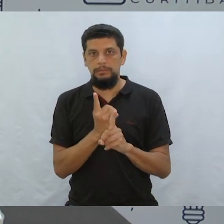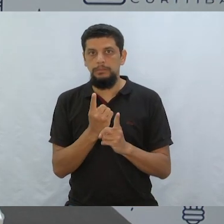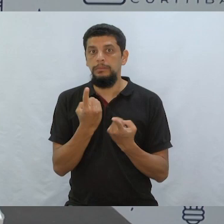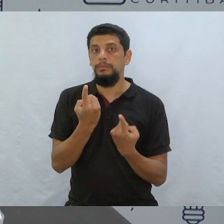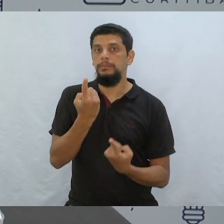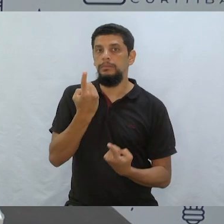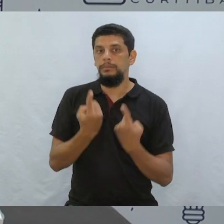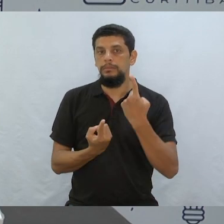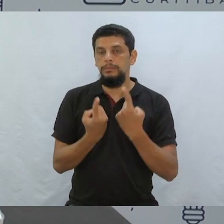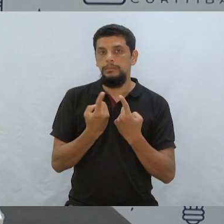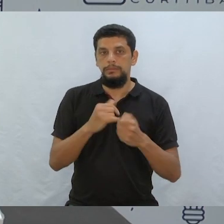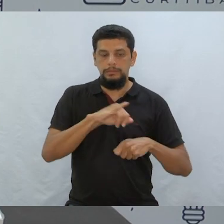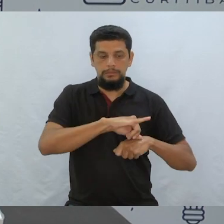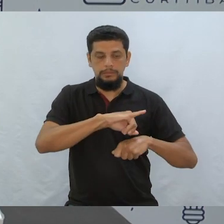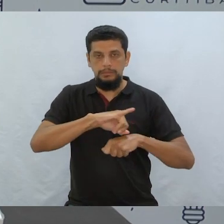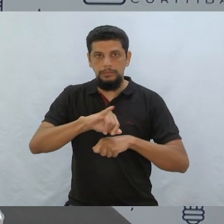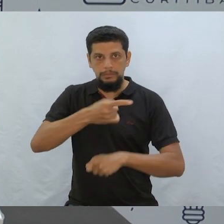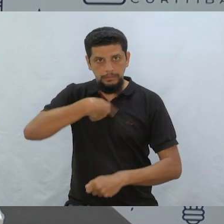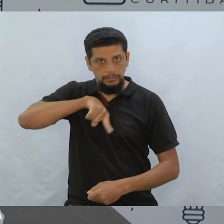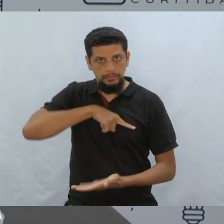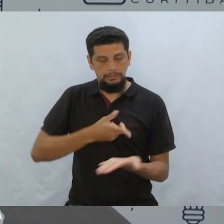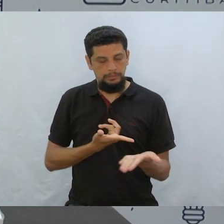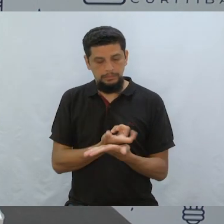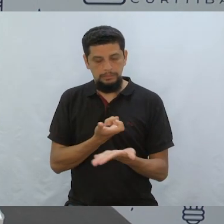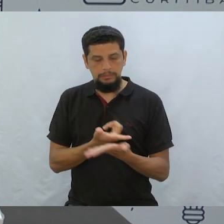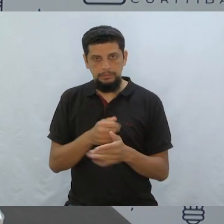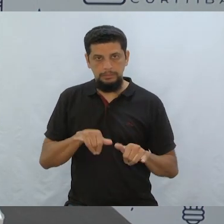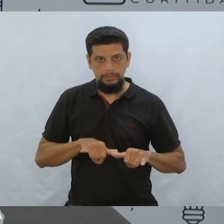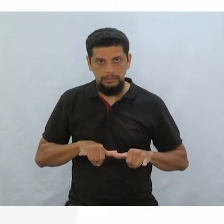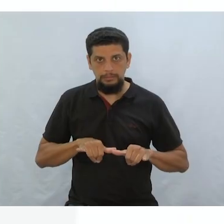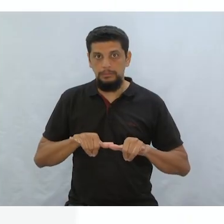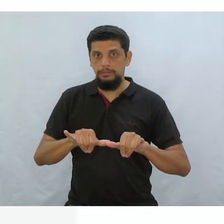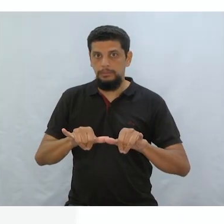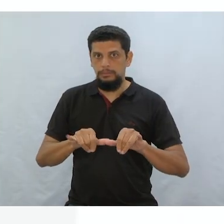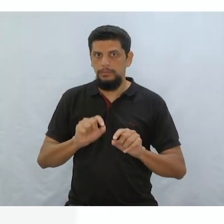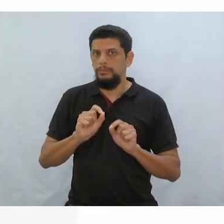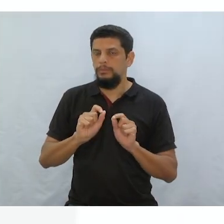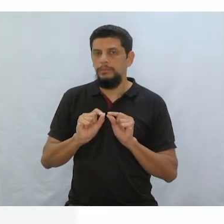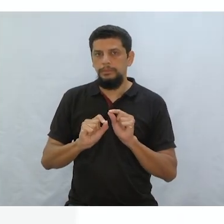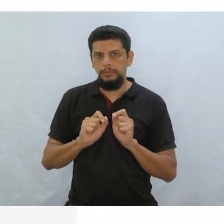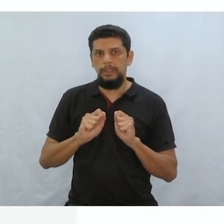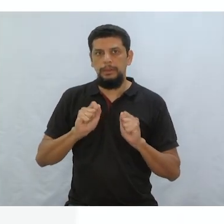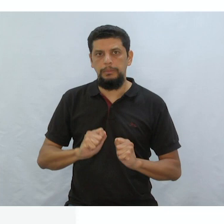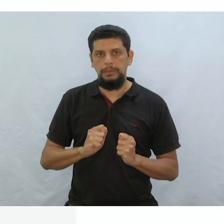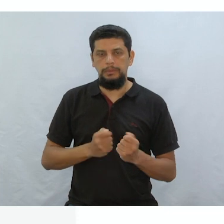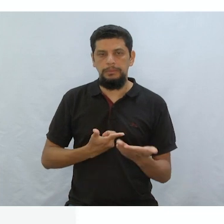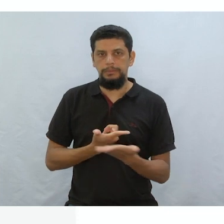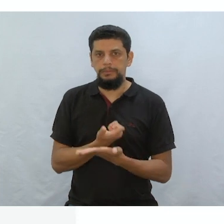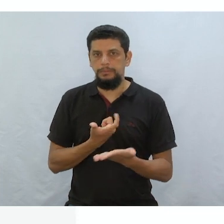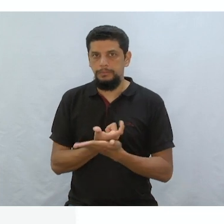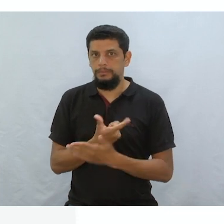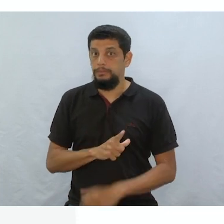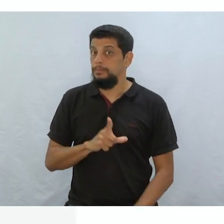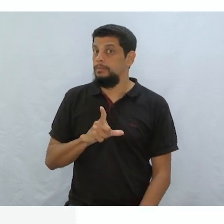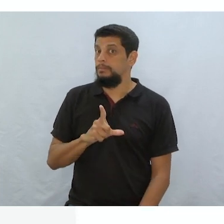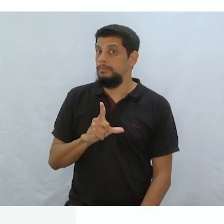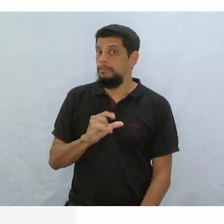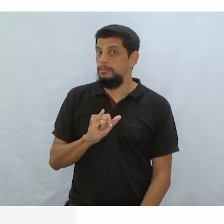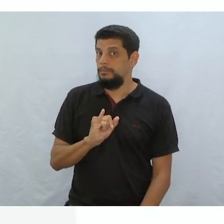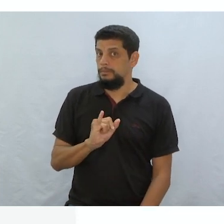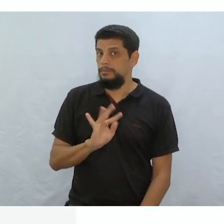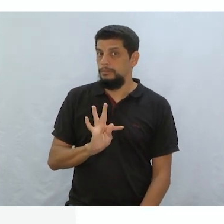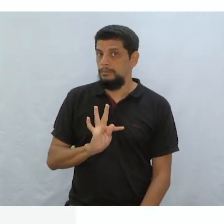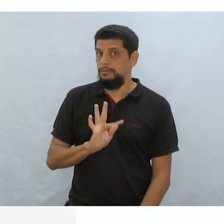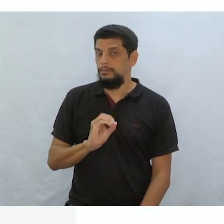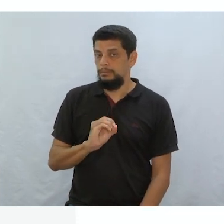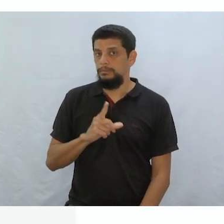encontrarmos quais os itens que compramos no mercado. Olhem lá. O que podemos comprar por litro?